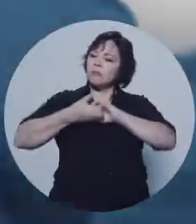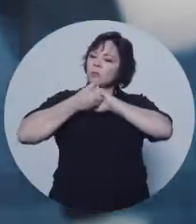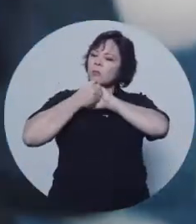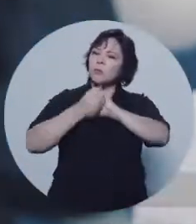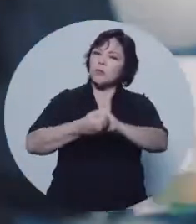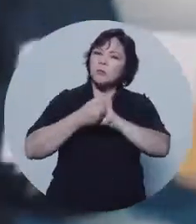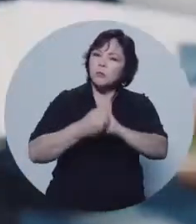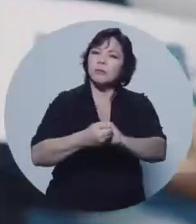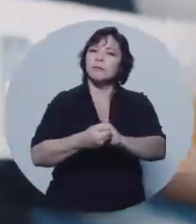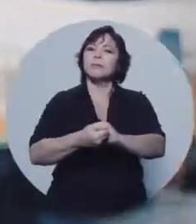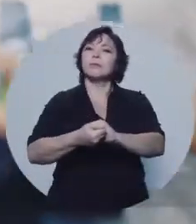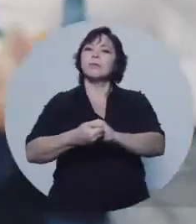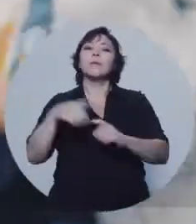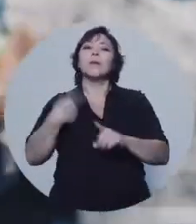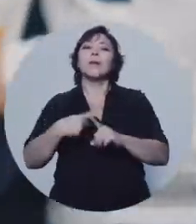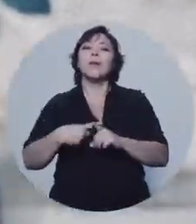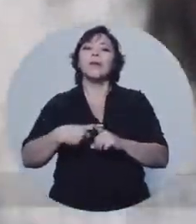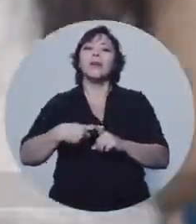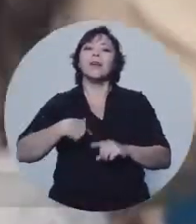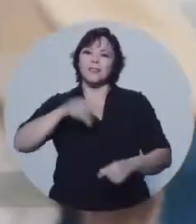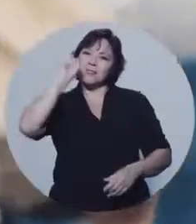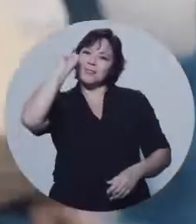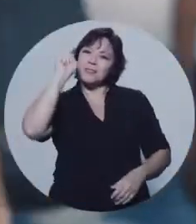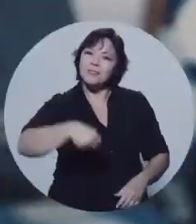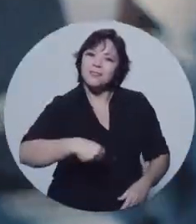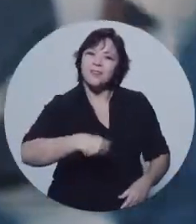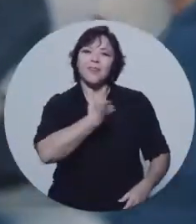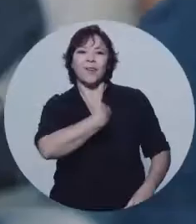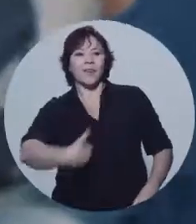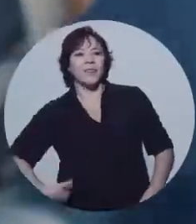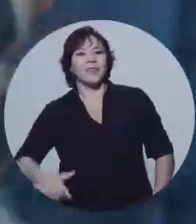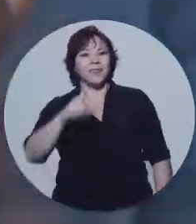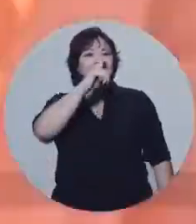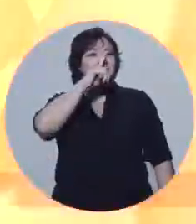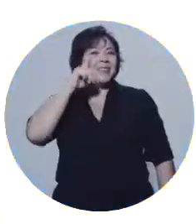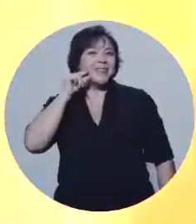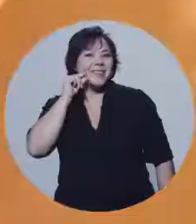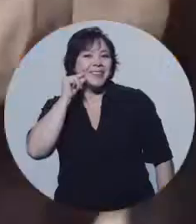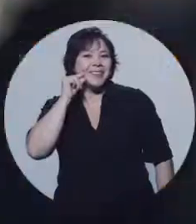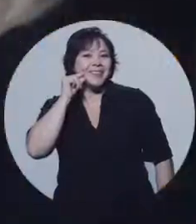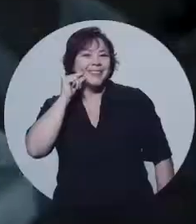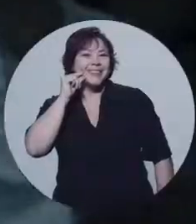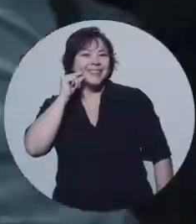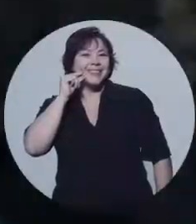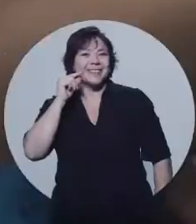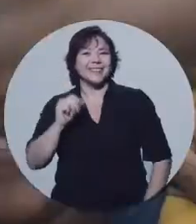de mãos dadas porque a gente diz sim ao nosso governador, Eduardo. Aê!